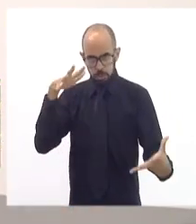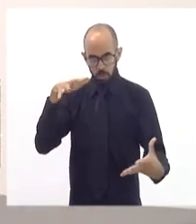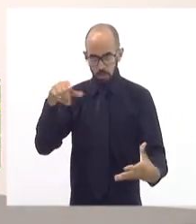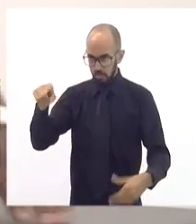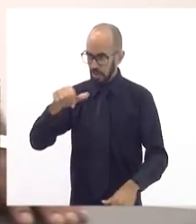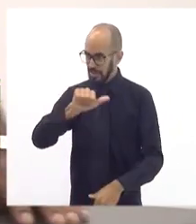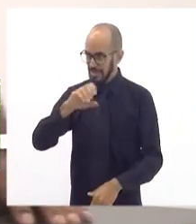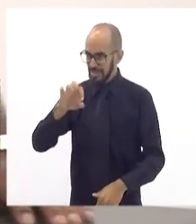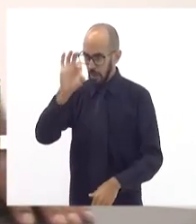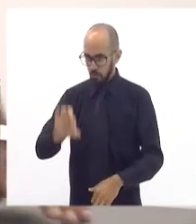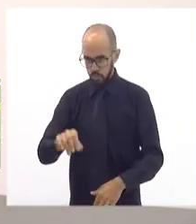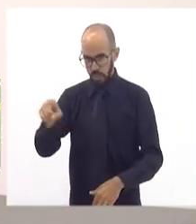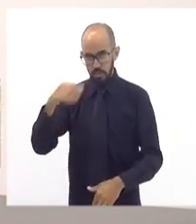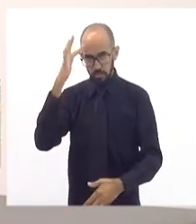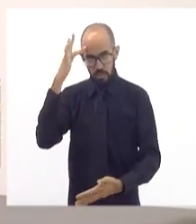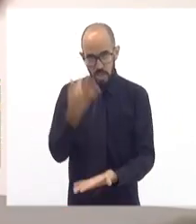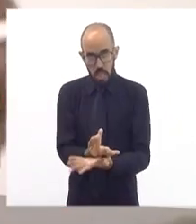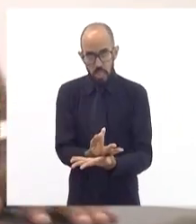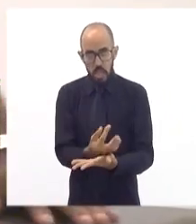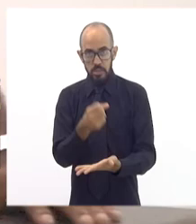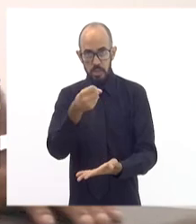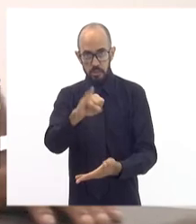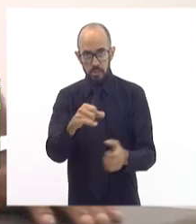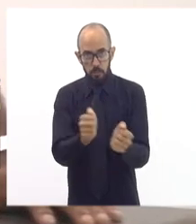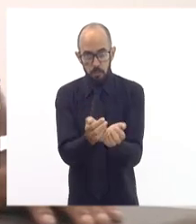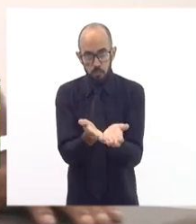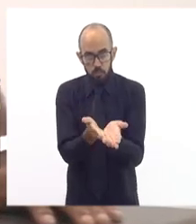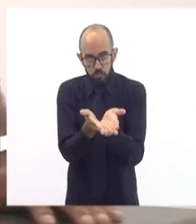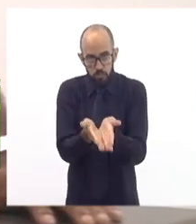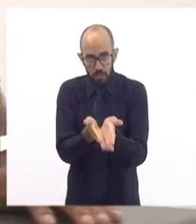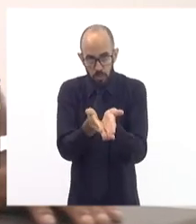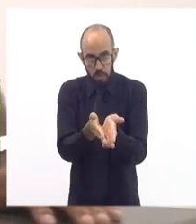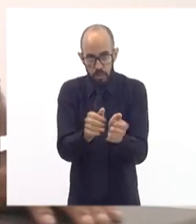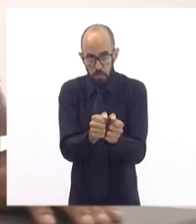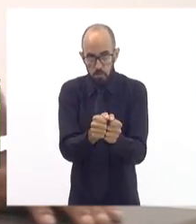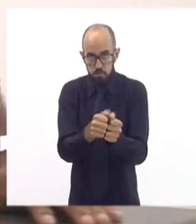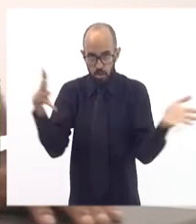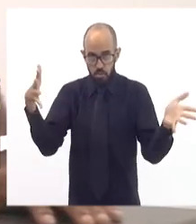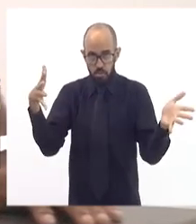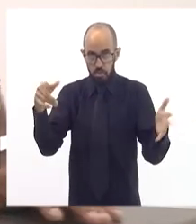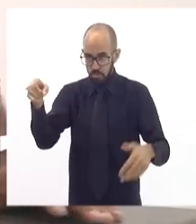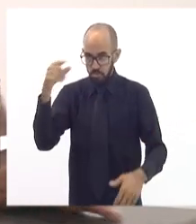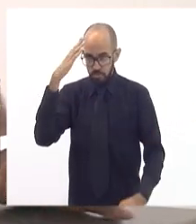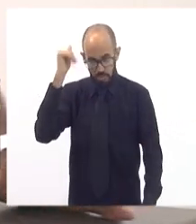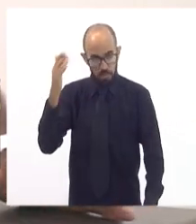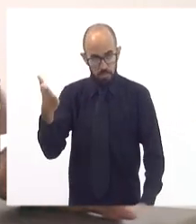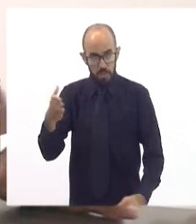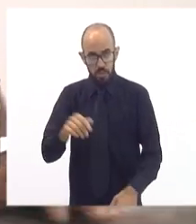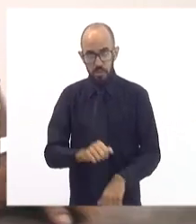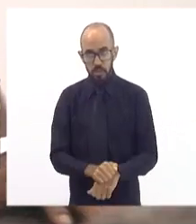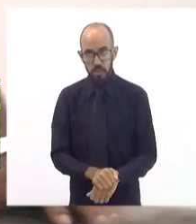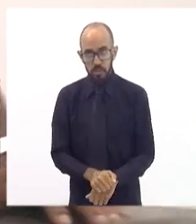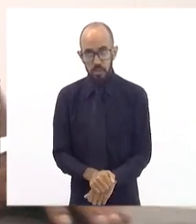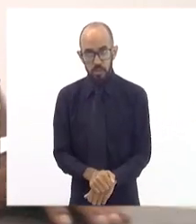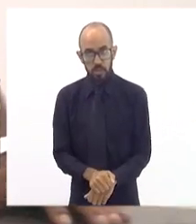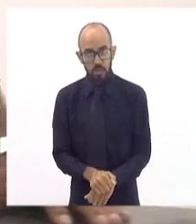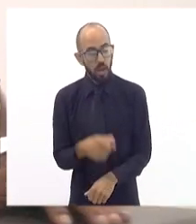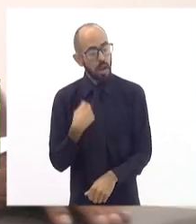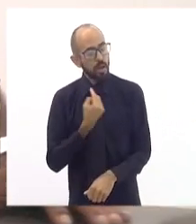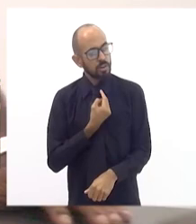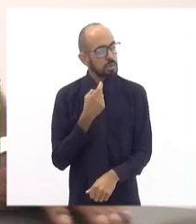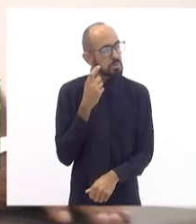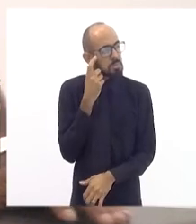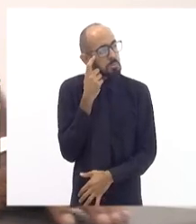de qual será a consequência de uma explosão desses navios e é isso é isso que a gente fica pensando